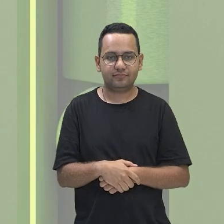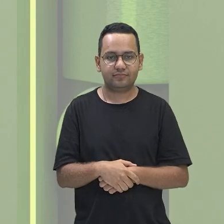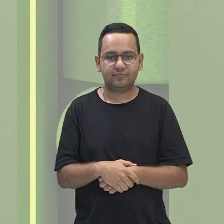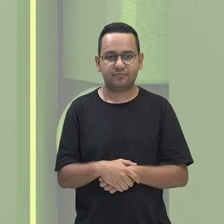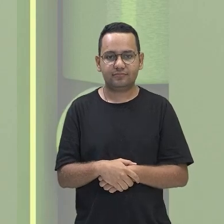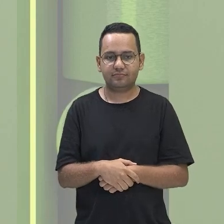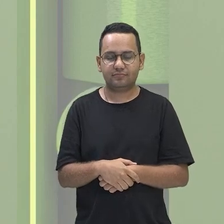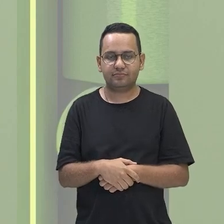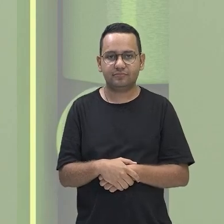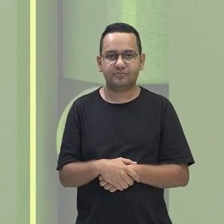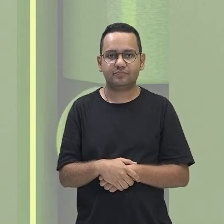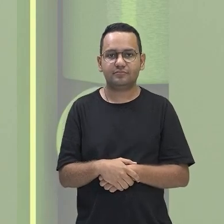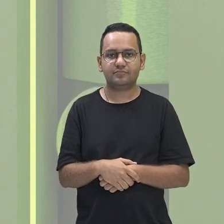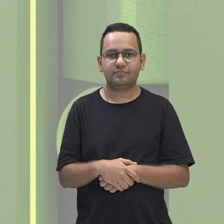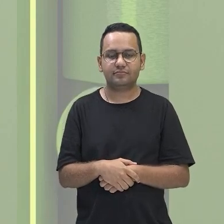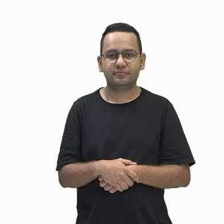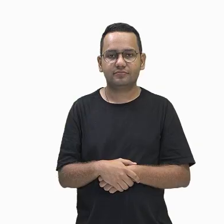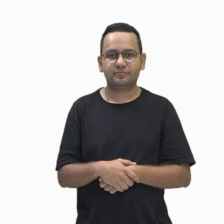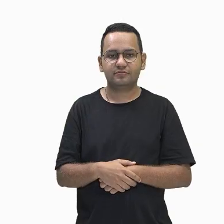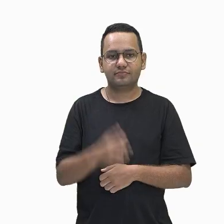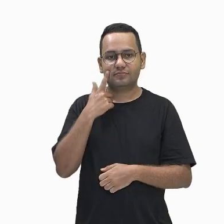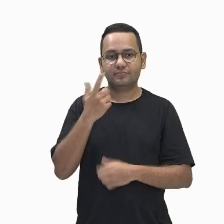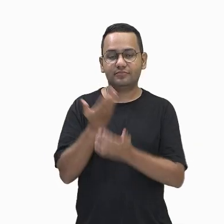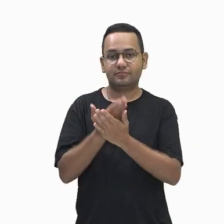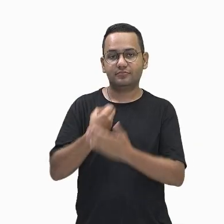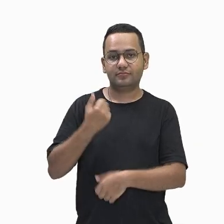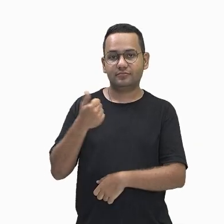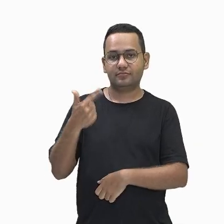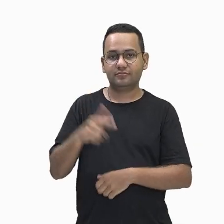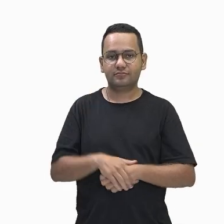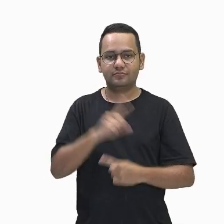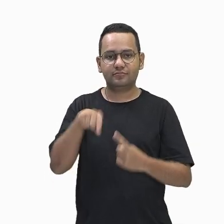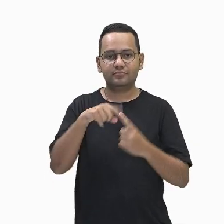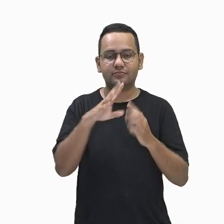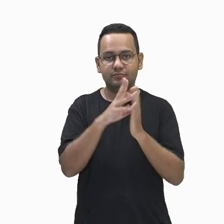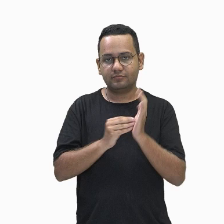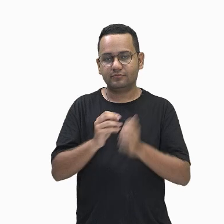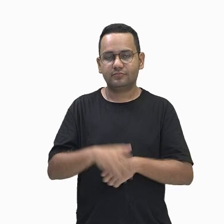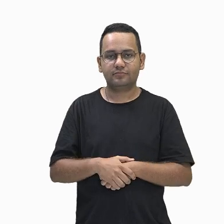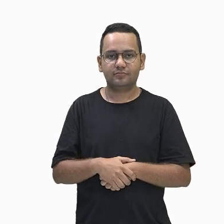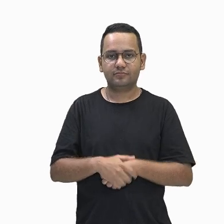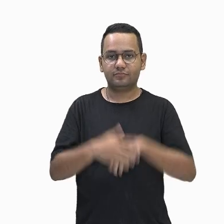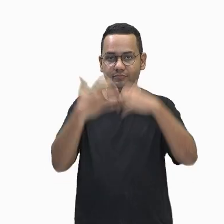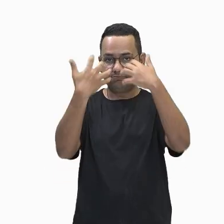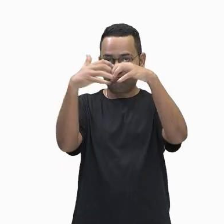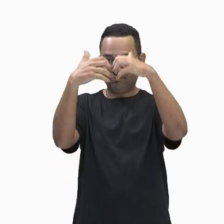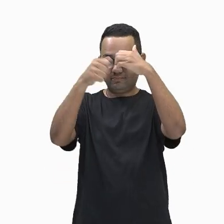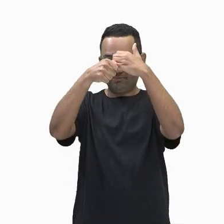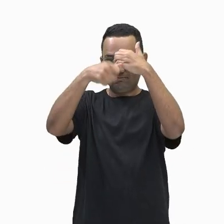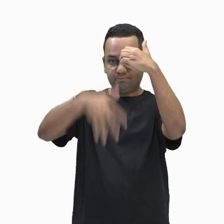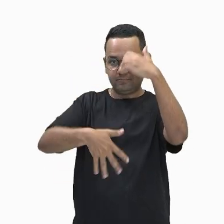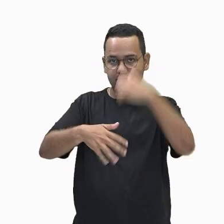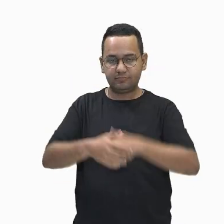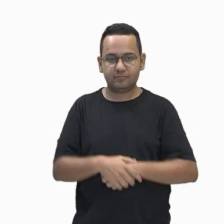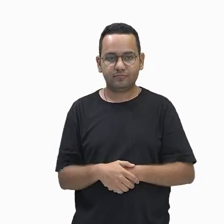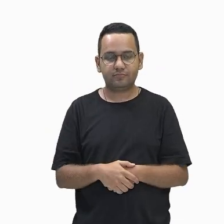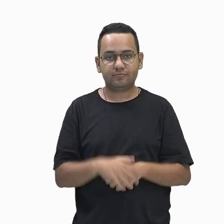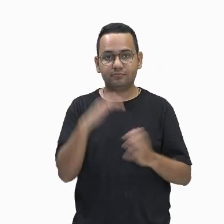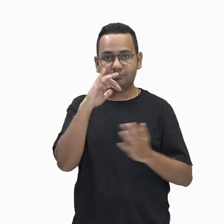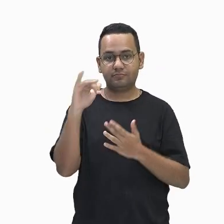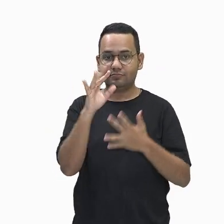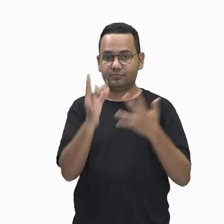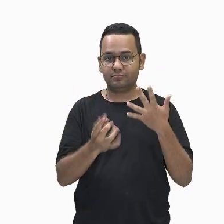Ciências, e vamos à nossa aula de número 12, com objeto de conhecimento sobre o sistema